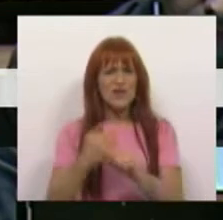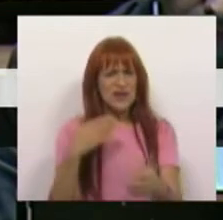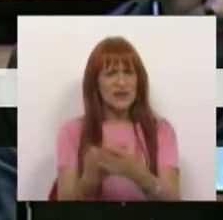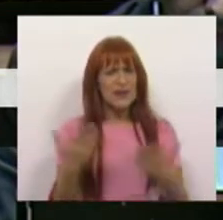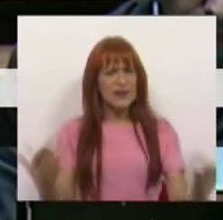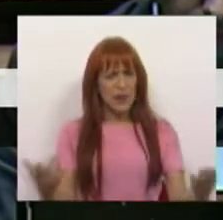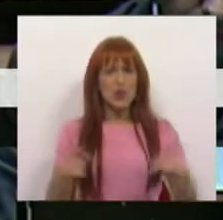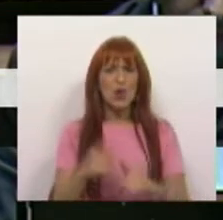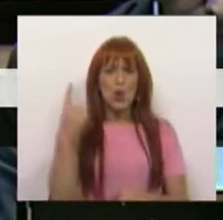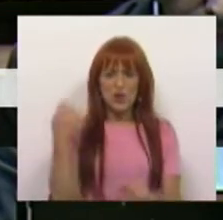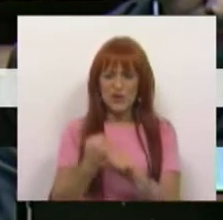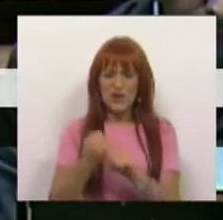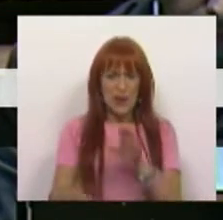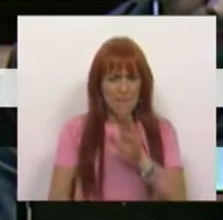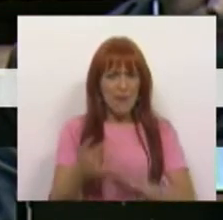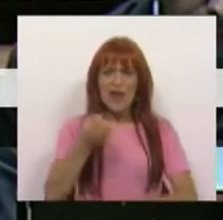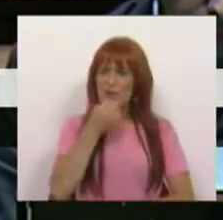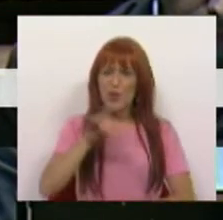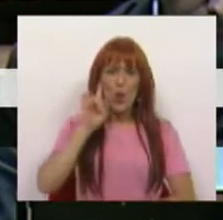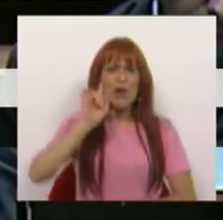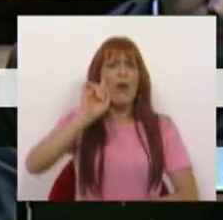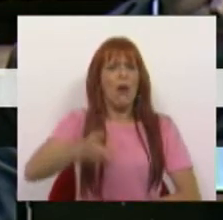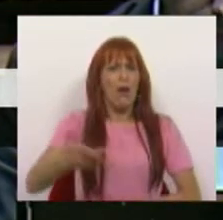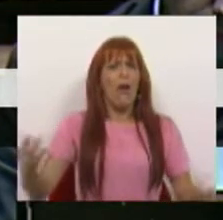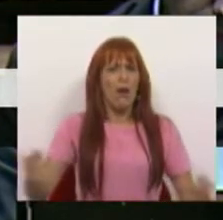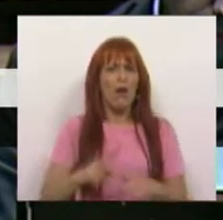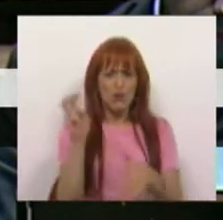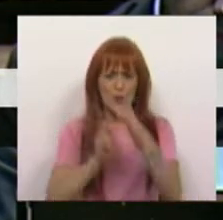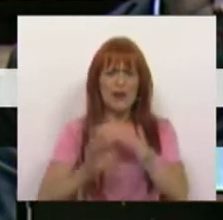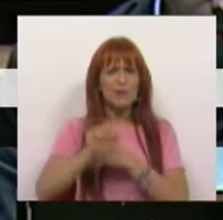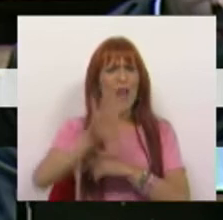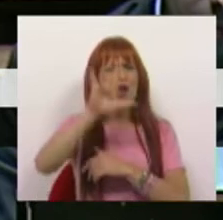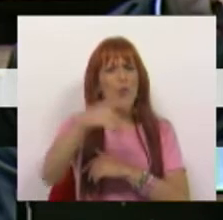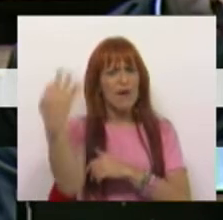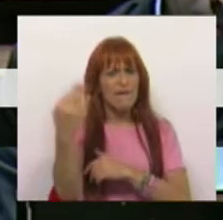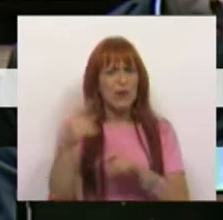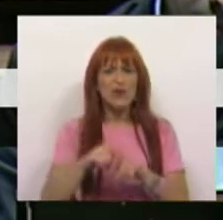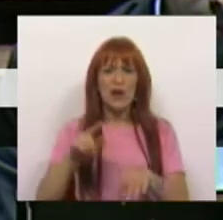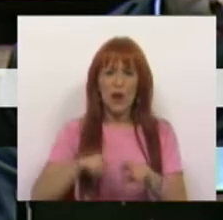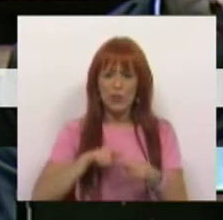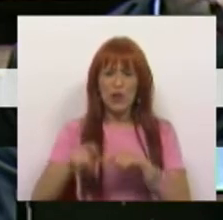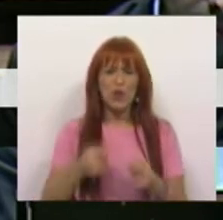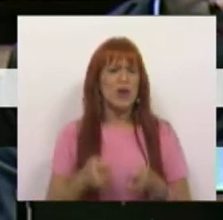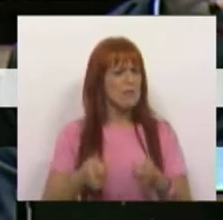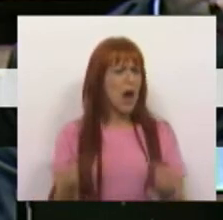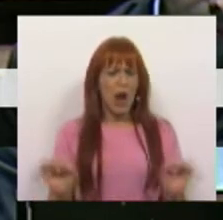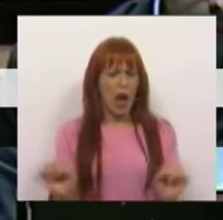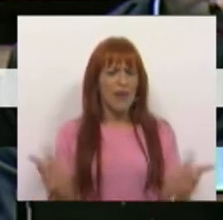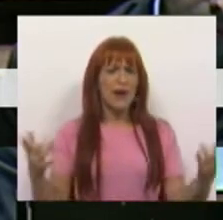serviço. Um dos serviços que mais perdeu qualidade foi o do Metro de Lisboa. A política de